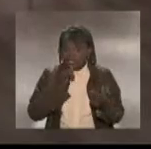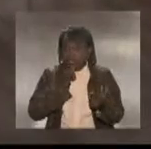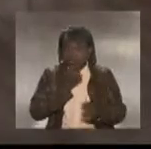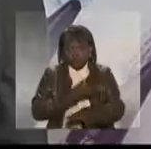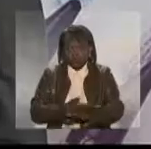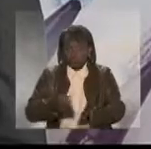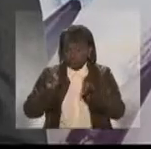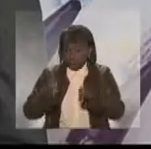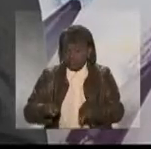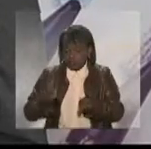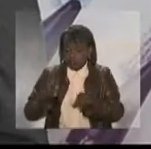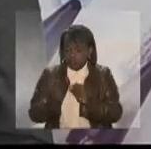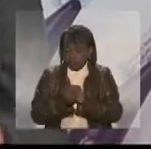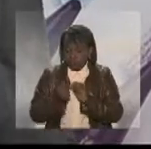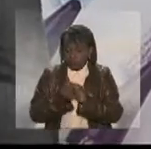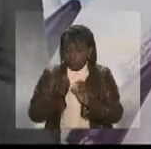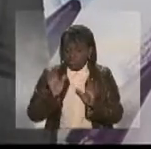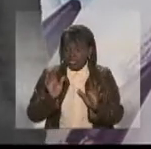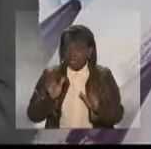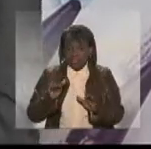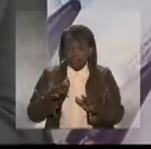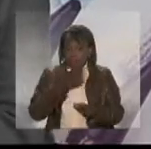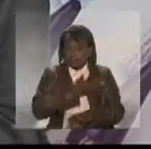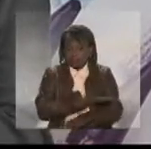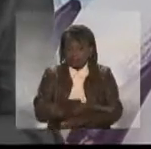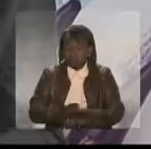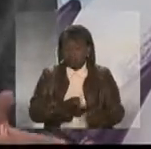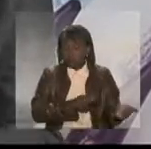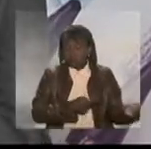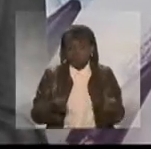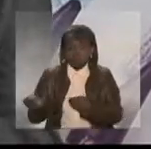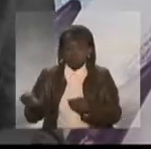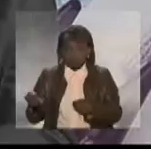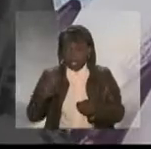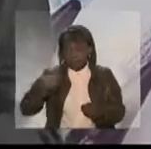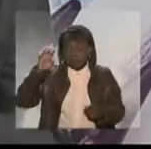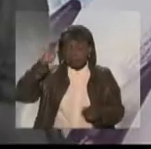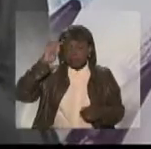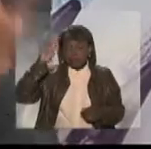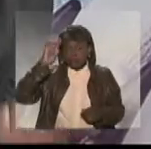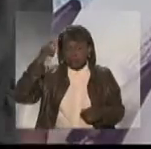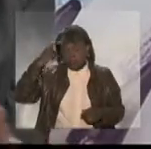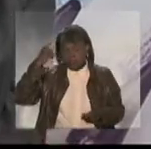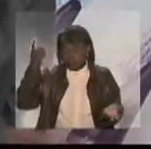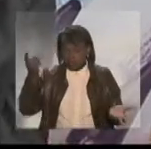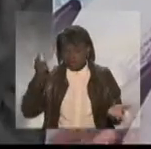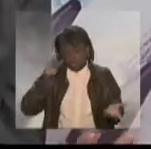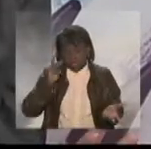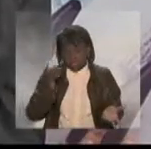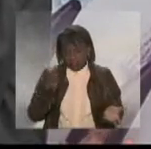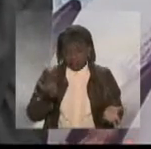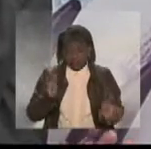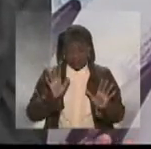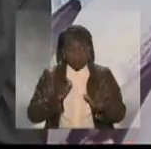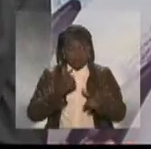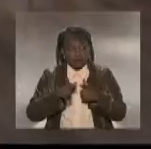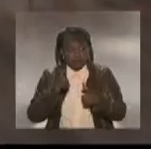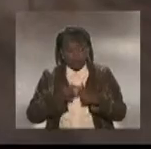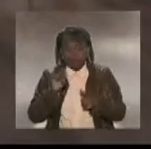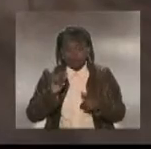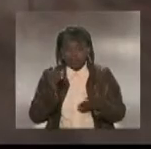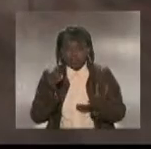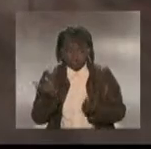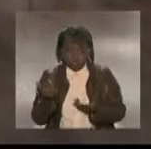como ele sentava sempre do lado dela, é mais uma coisa na rotina, sei lá, no hábito, de repente que ela pensou que pudesse ser, porque eu também não sei. O problema é